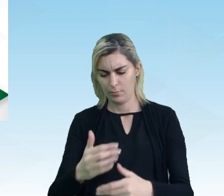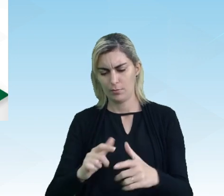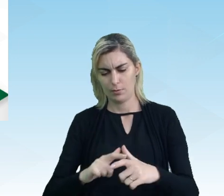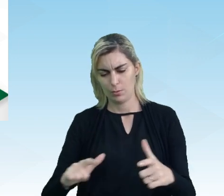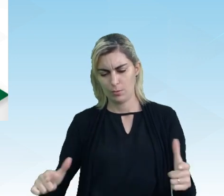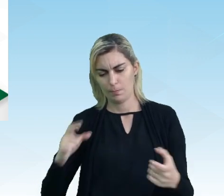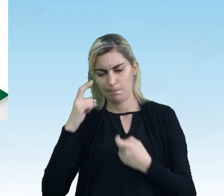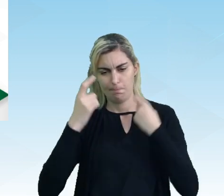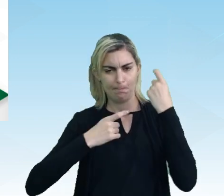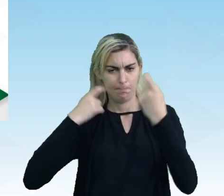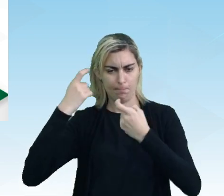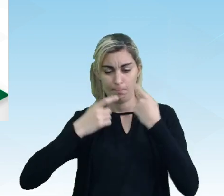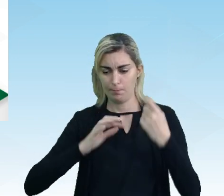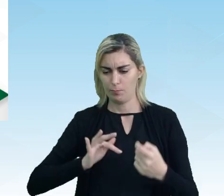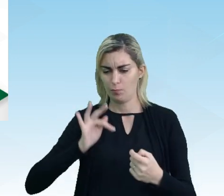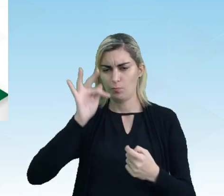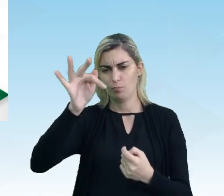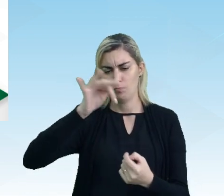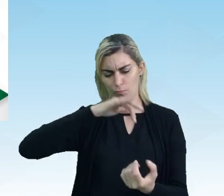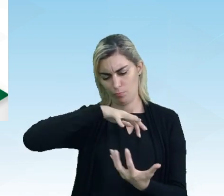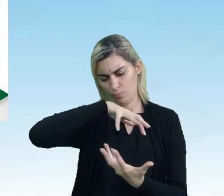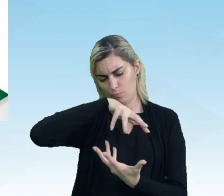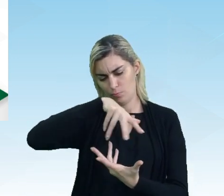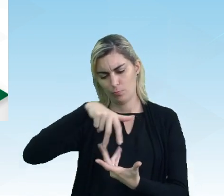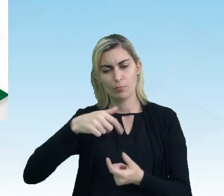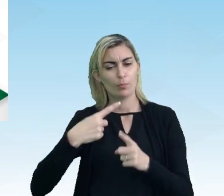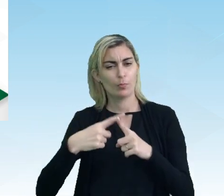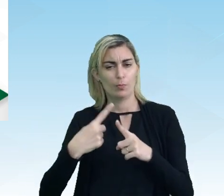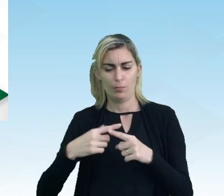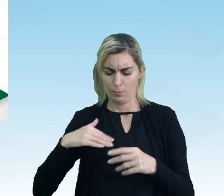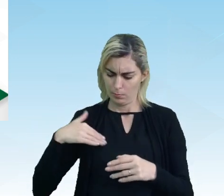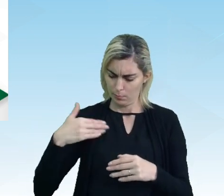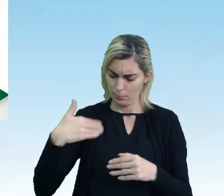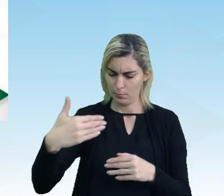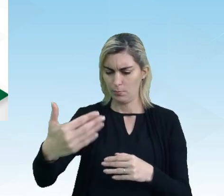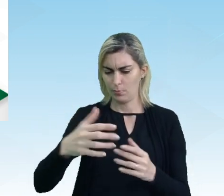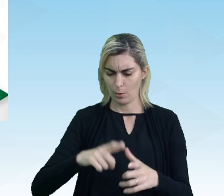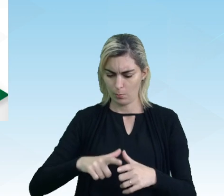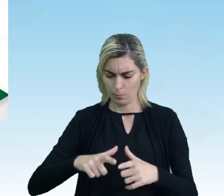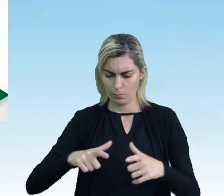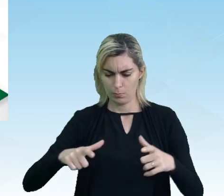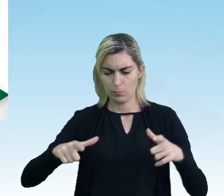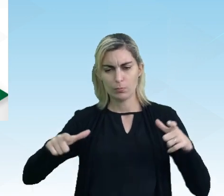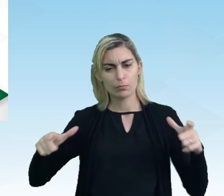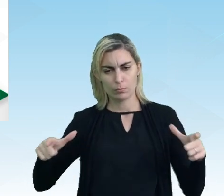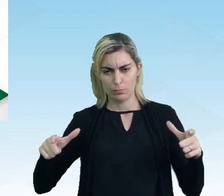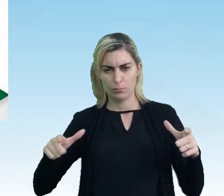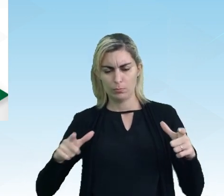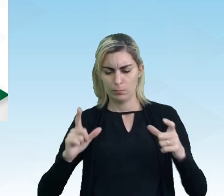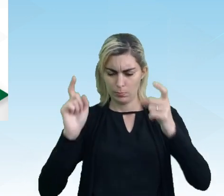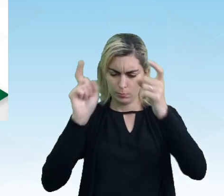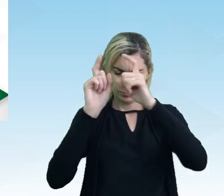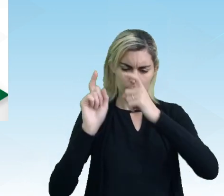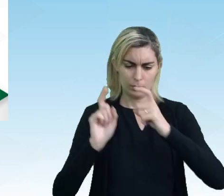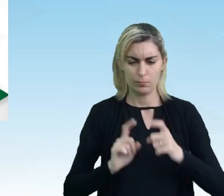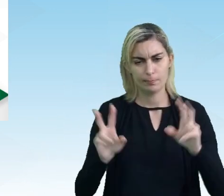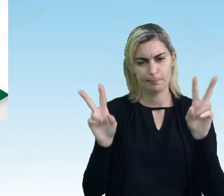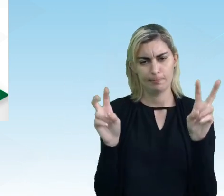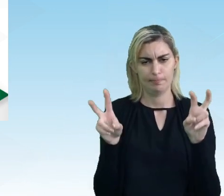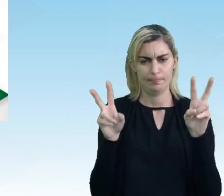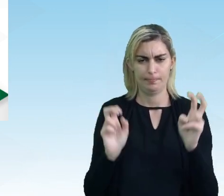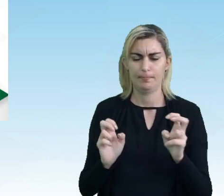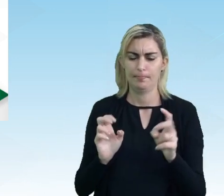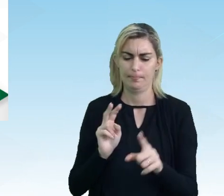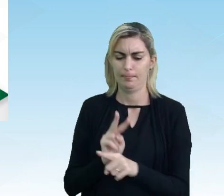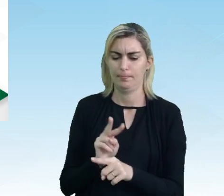essa preocupação com o futuro do nosso planeta, porque a cada dia a gente vai aumenta as discussões sobre os temas relacionados